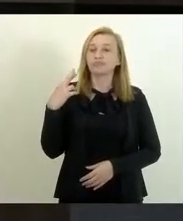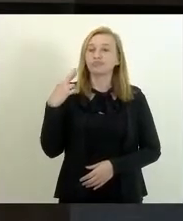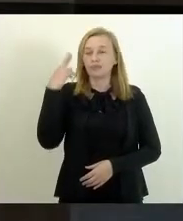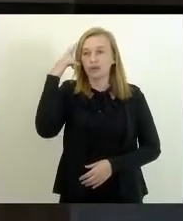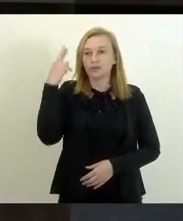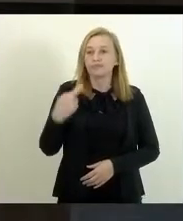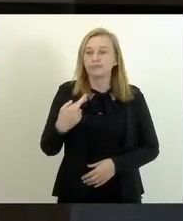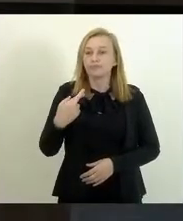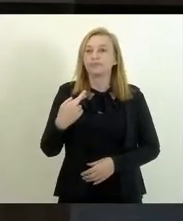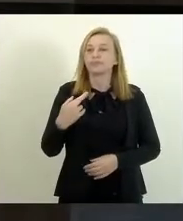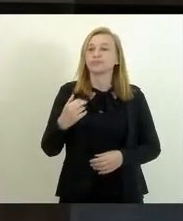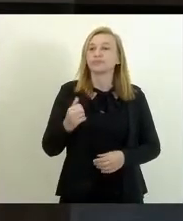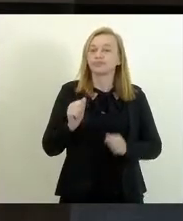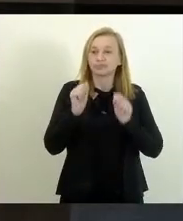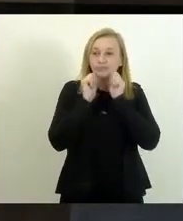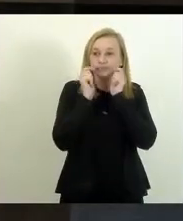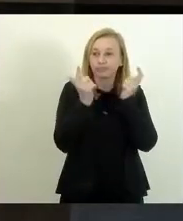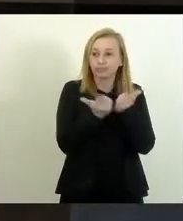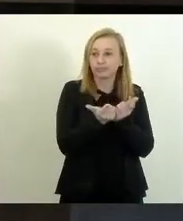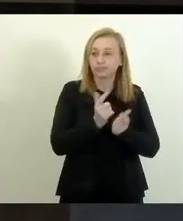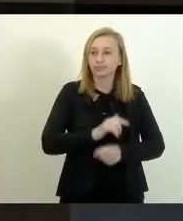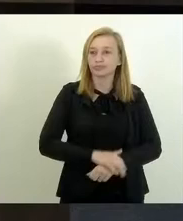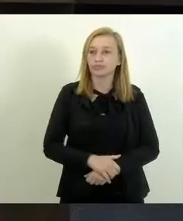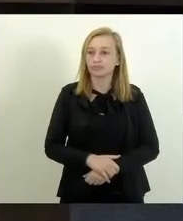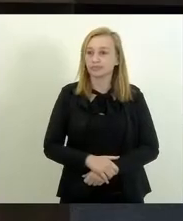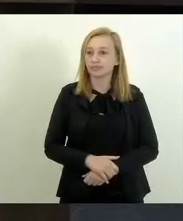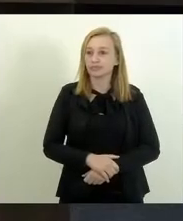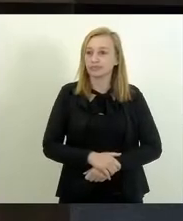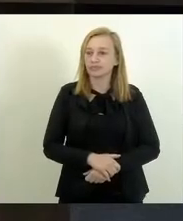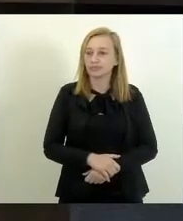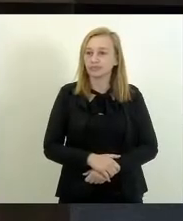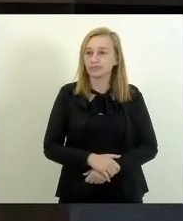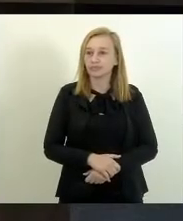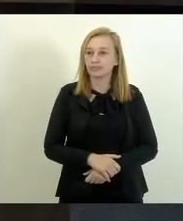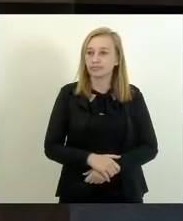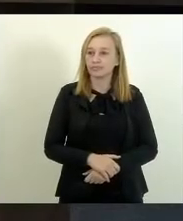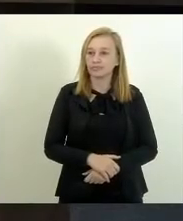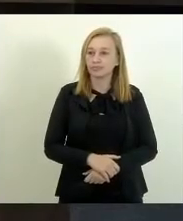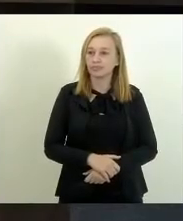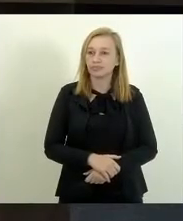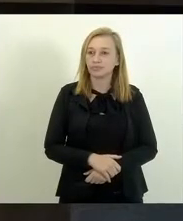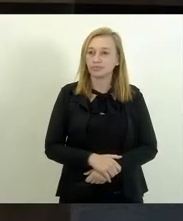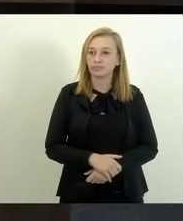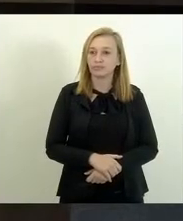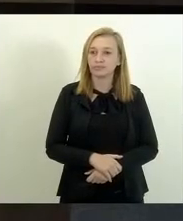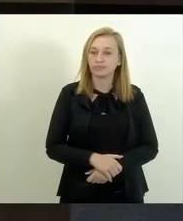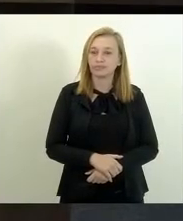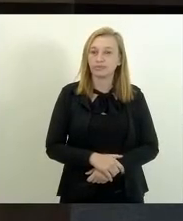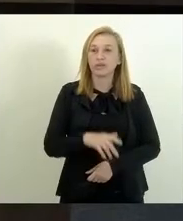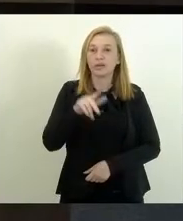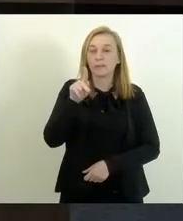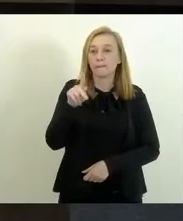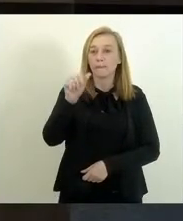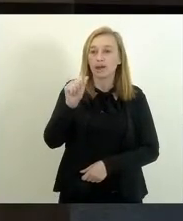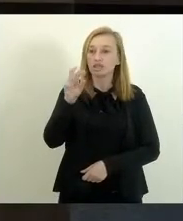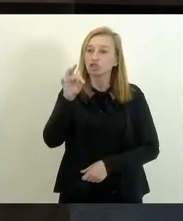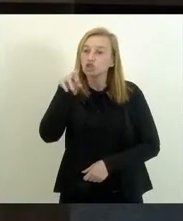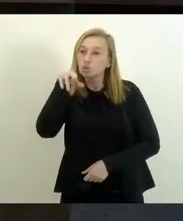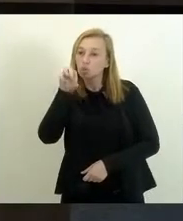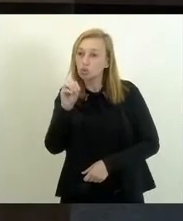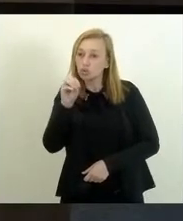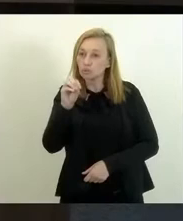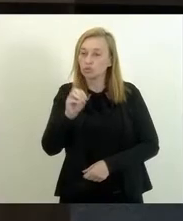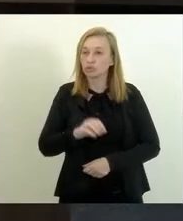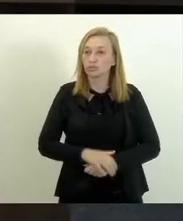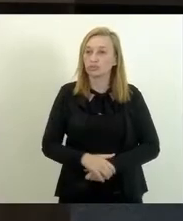e pela aprovação desta homenagem, desse reconhecimento a Luiz Gama, patrono da abolição da